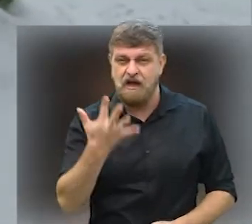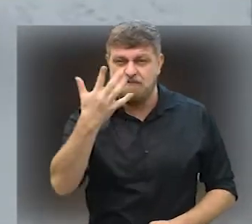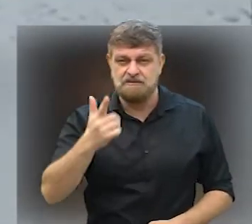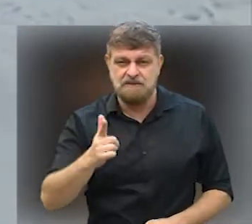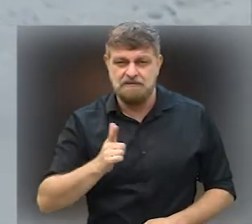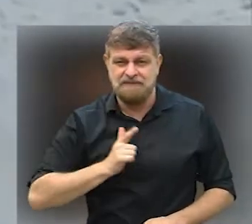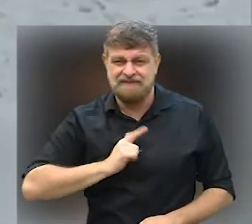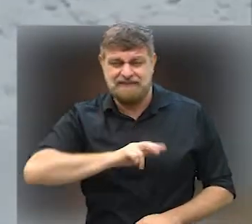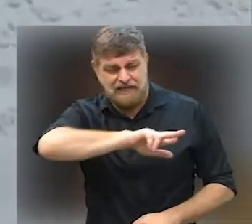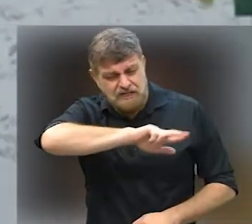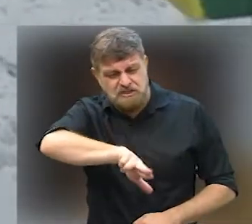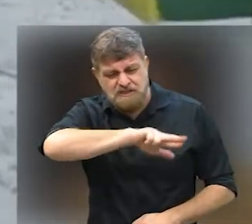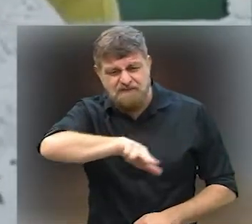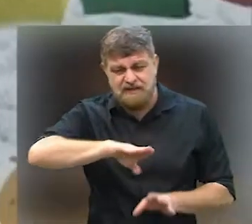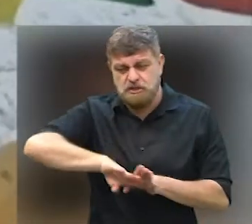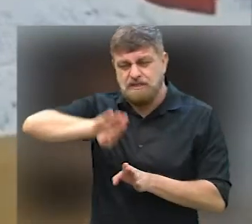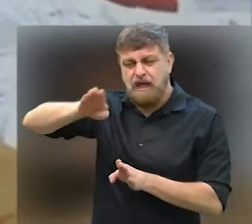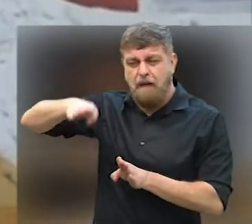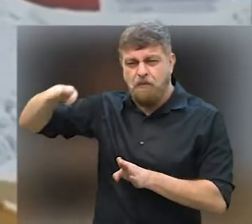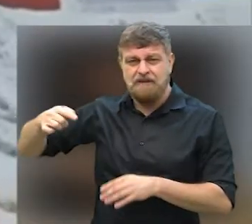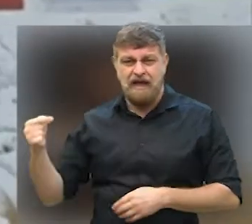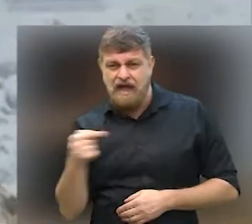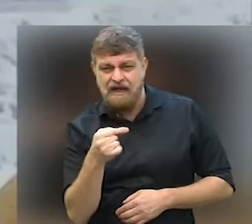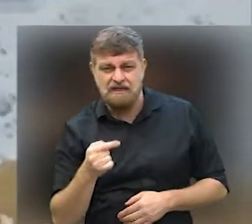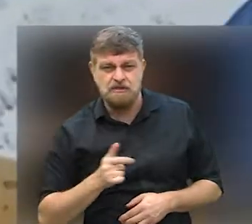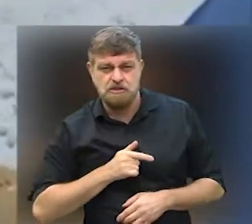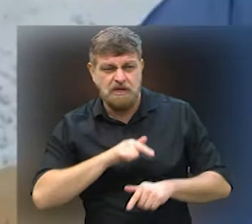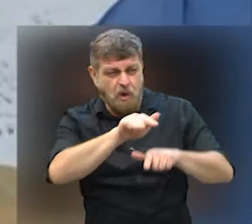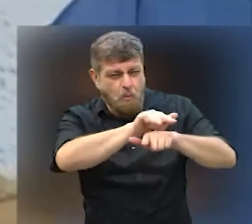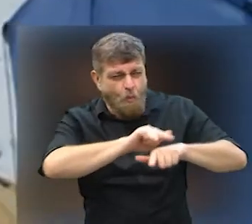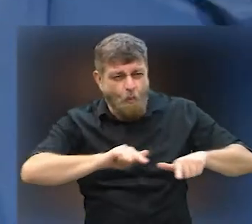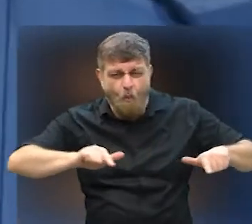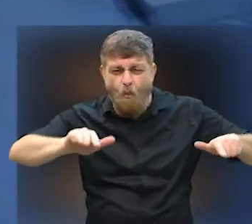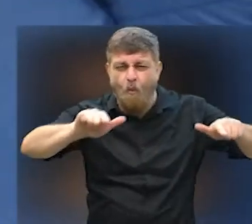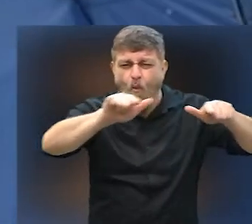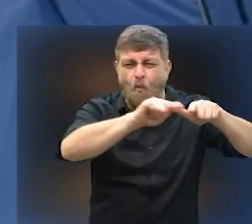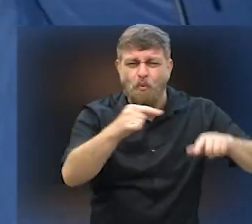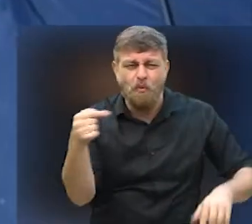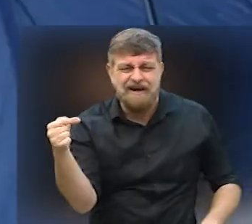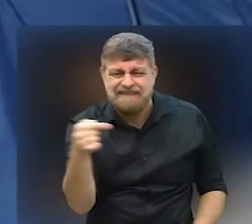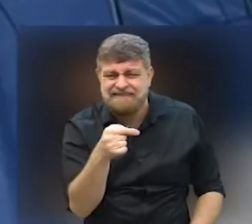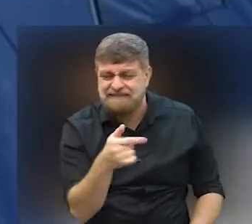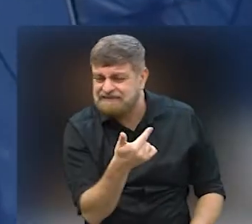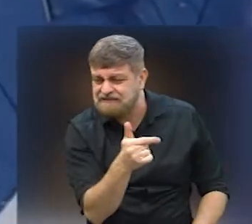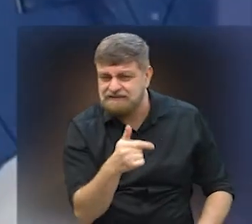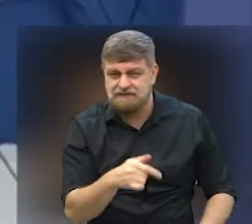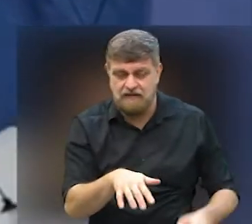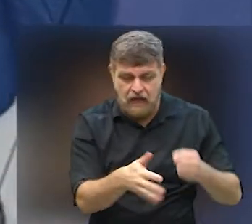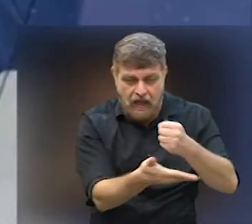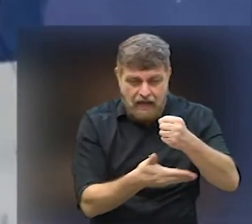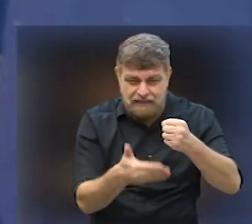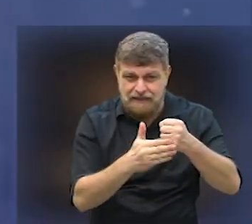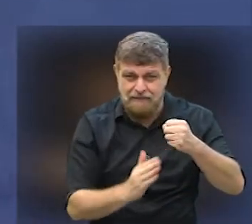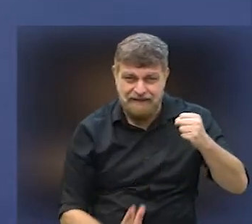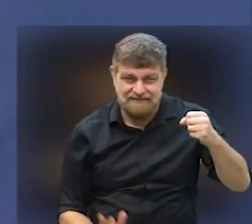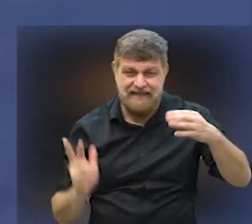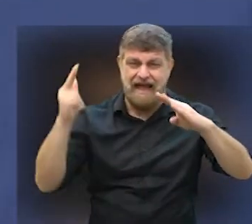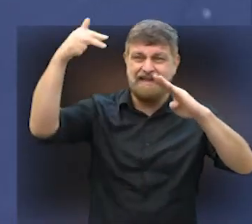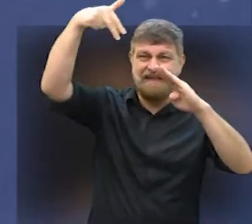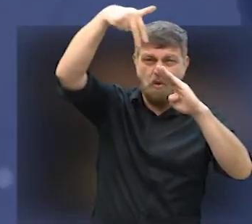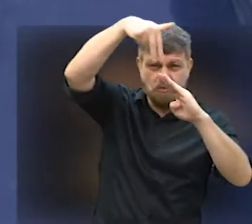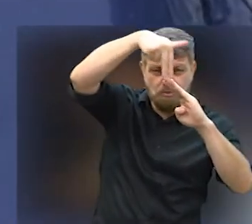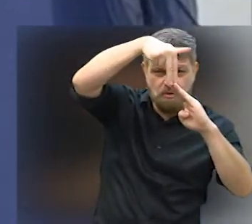mas totalmente diferente das montanhas anteriores, que é uma montanha totalmente encordada. Do campo base até o topo, a